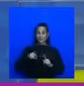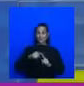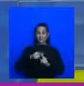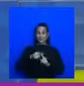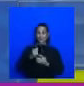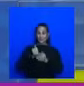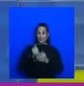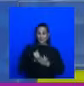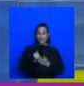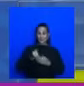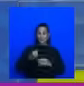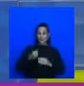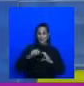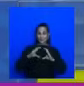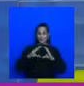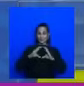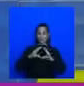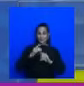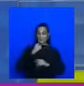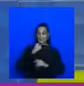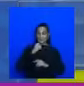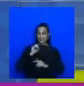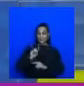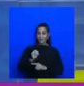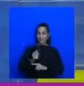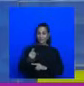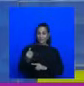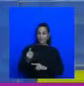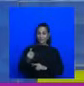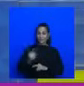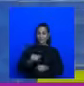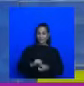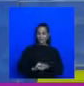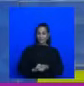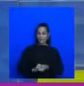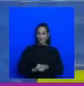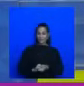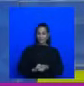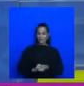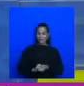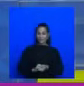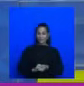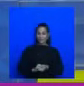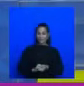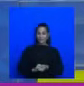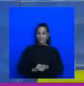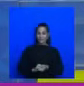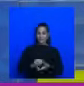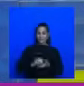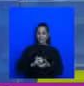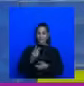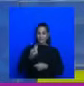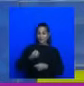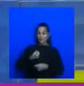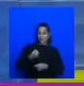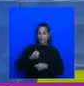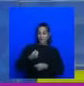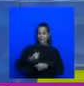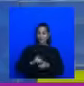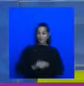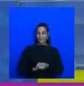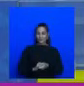Mais um número chegando. Bola vermelha, 01. Vermelha, 01. Faltam dois números.